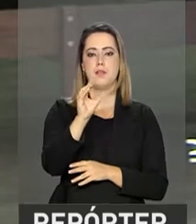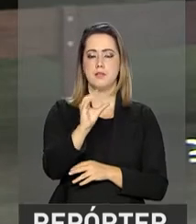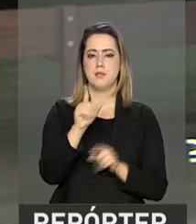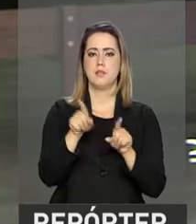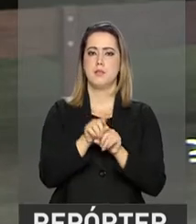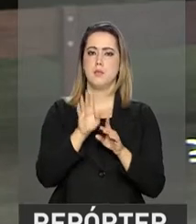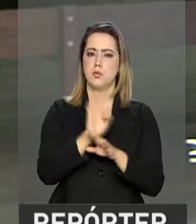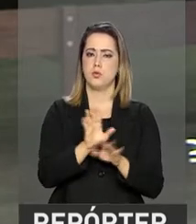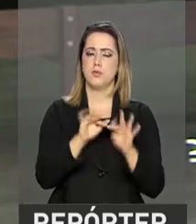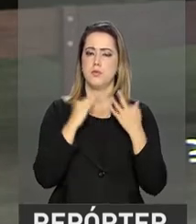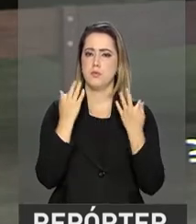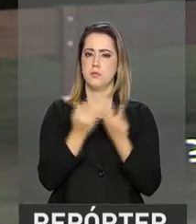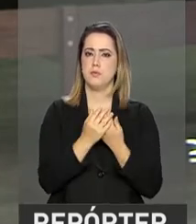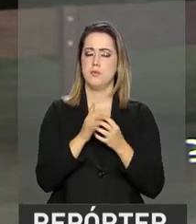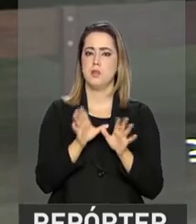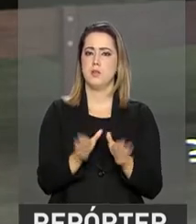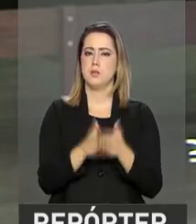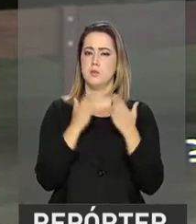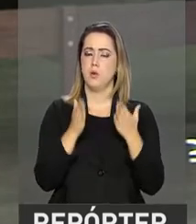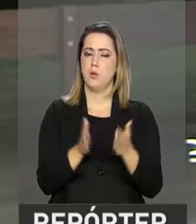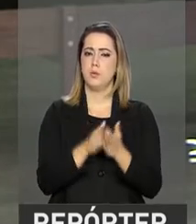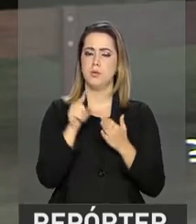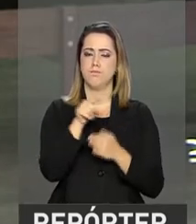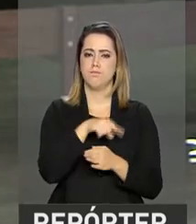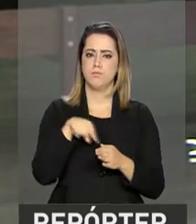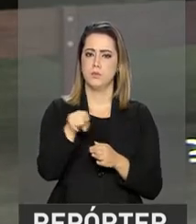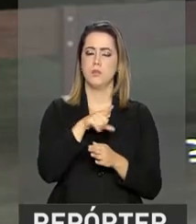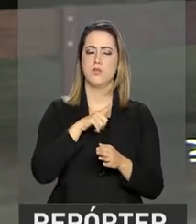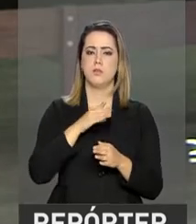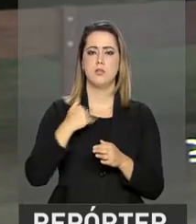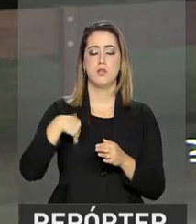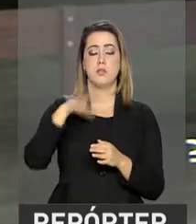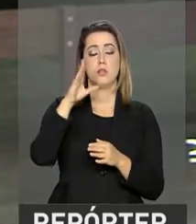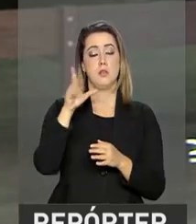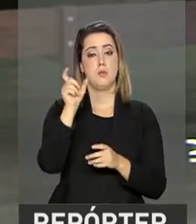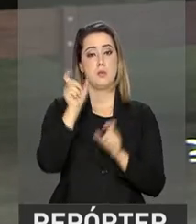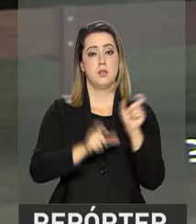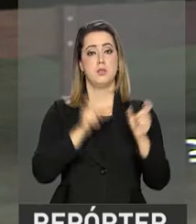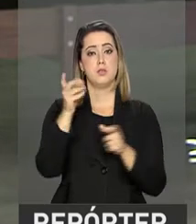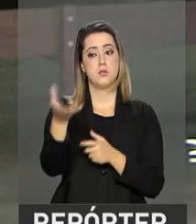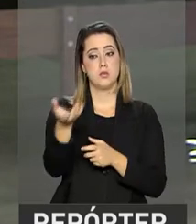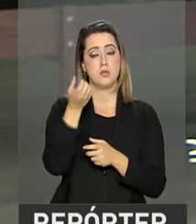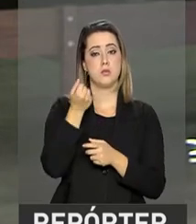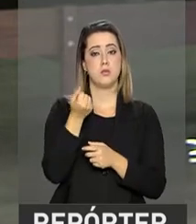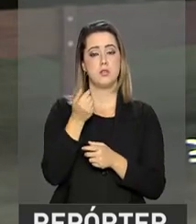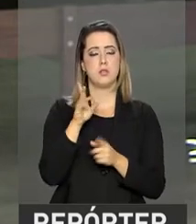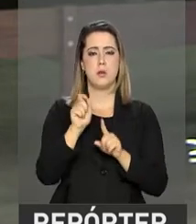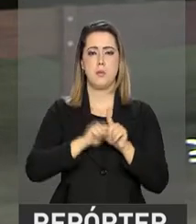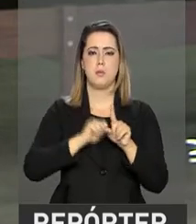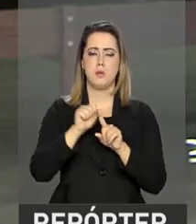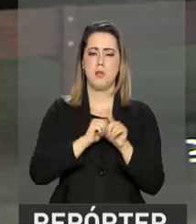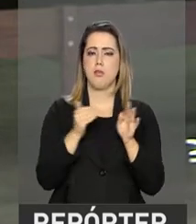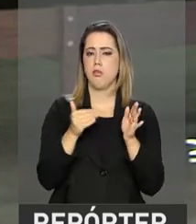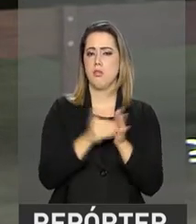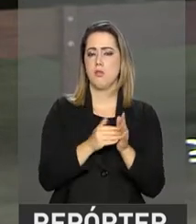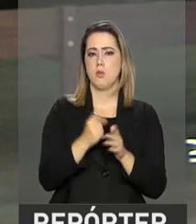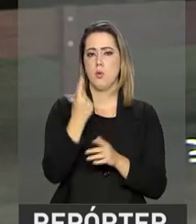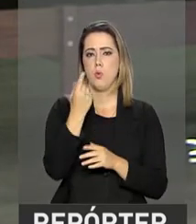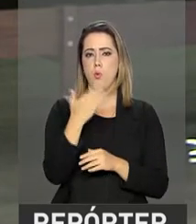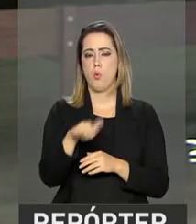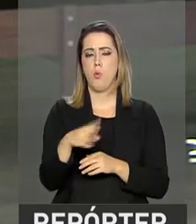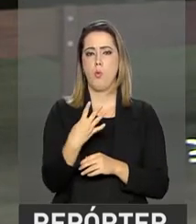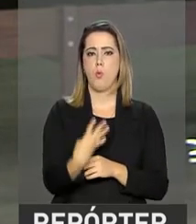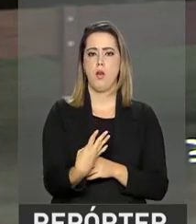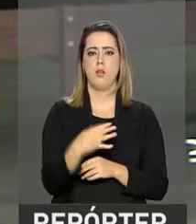baixa renda estas famílias são formadas por pessoas que recebem por mês no máximo um quarto